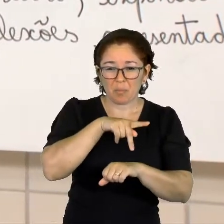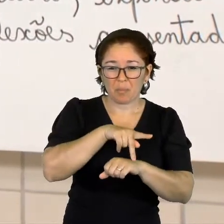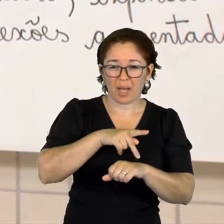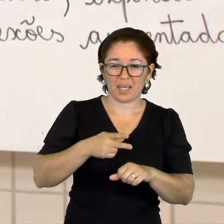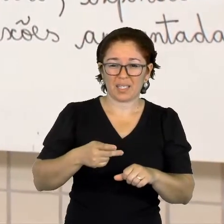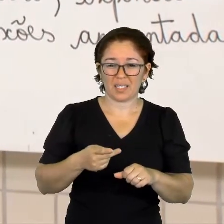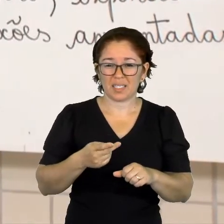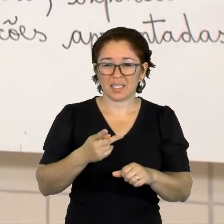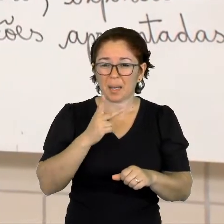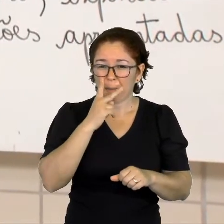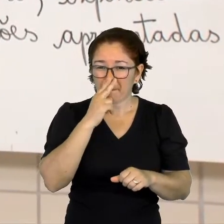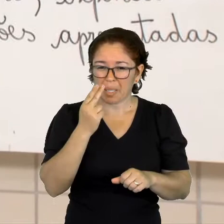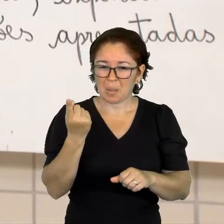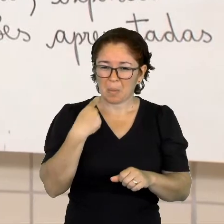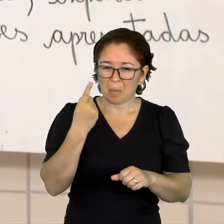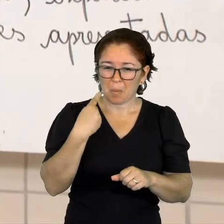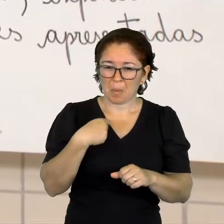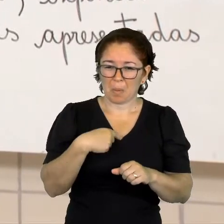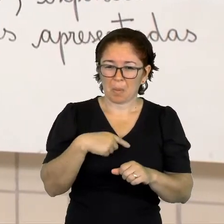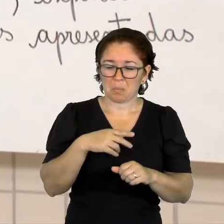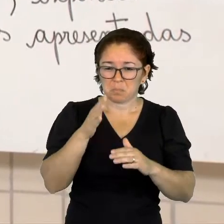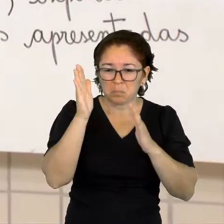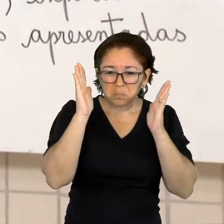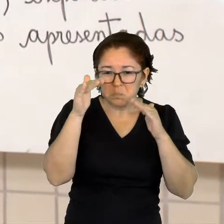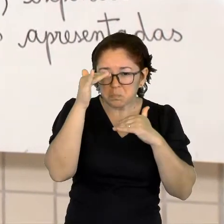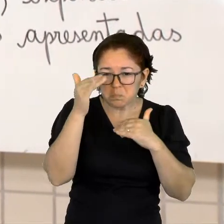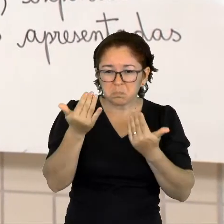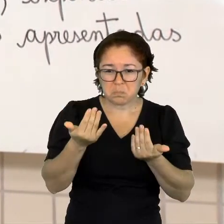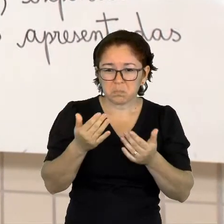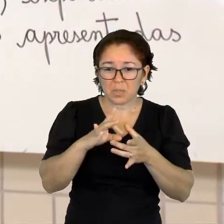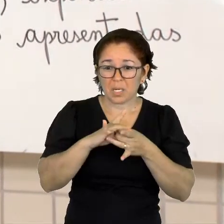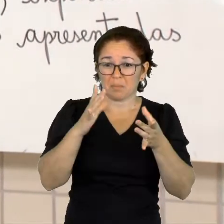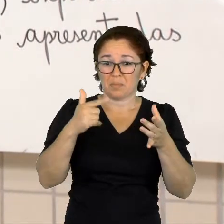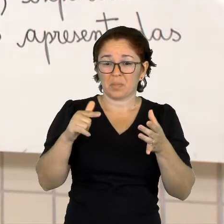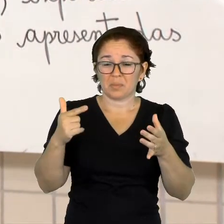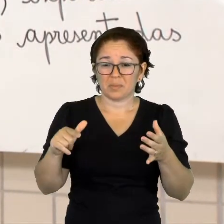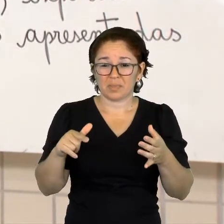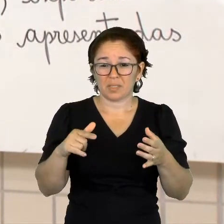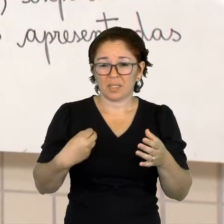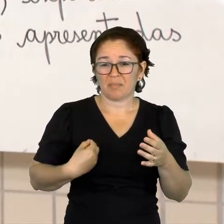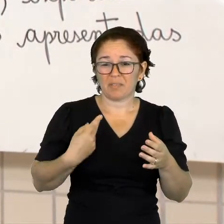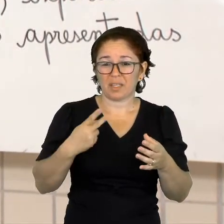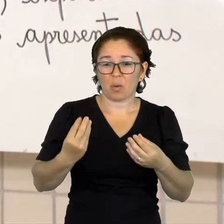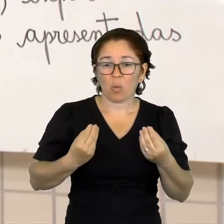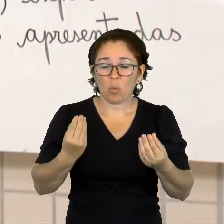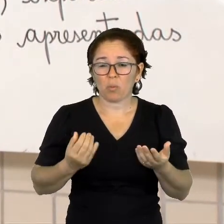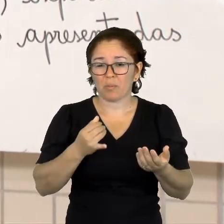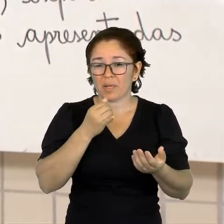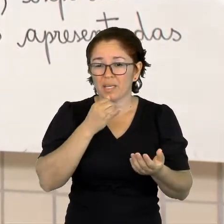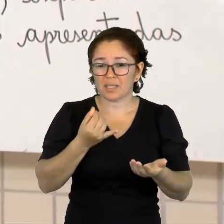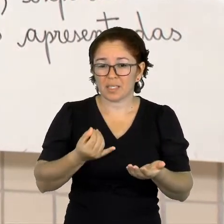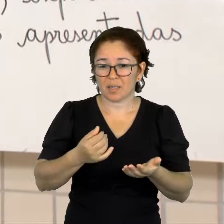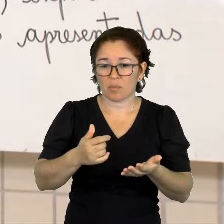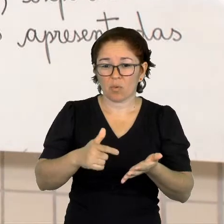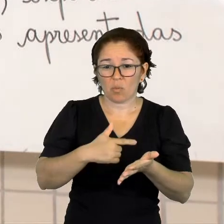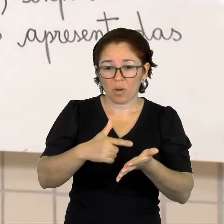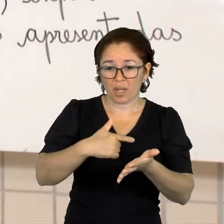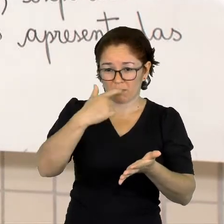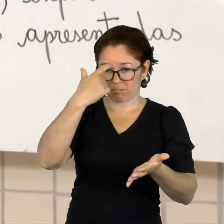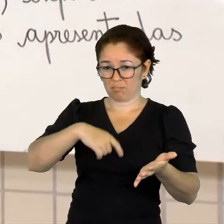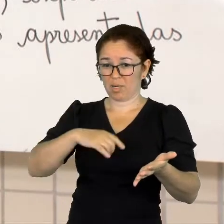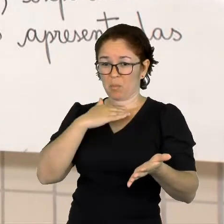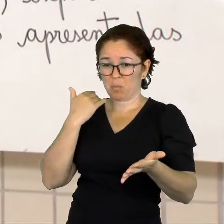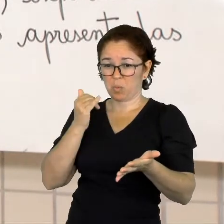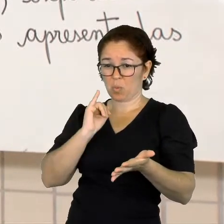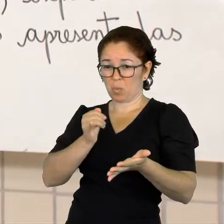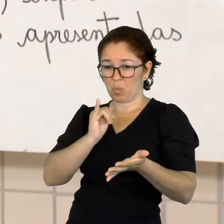escolha? O que você achou de ler uma história contada pela Dona Morte? Faça uma